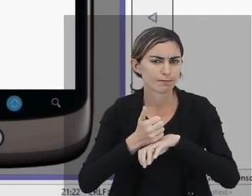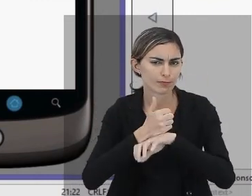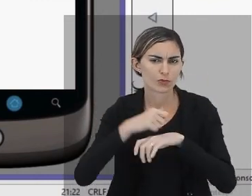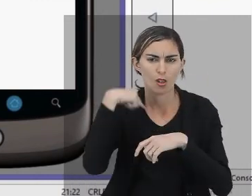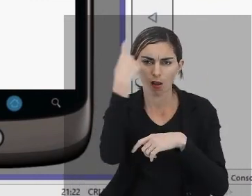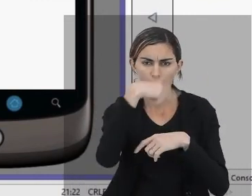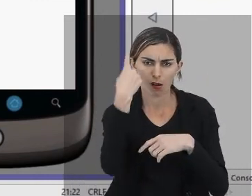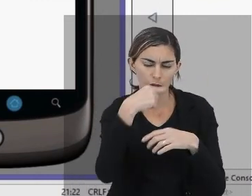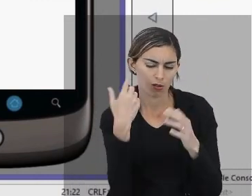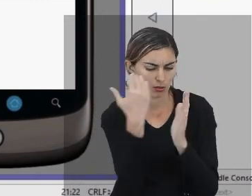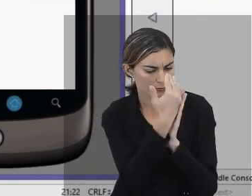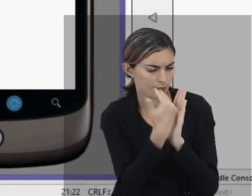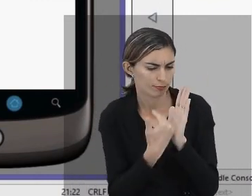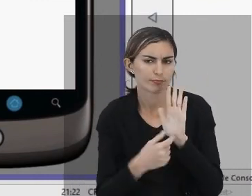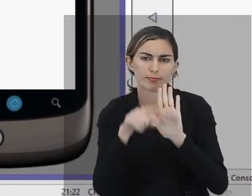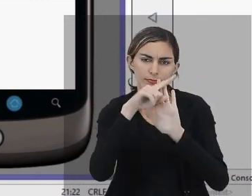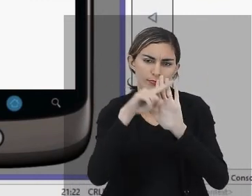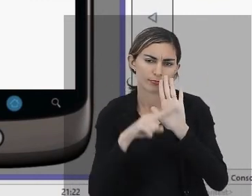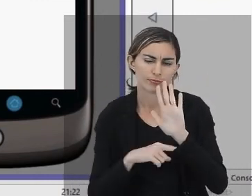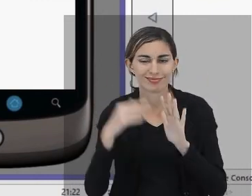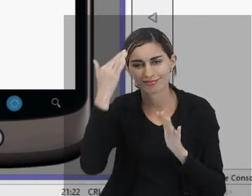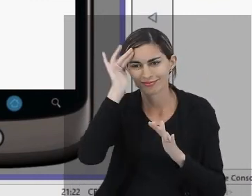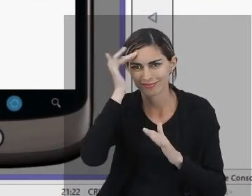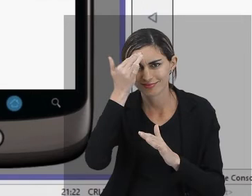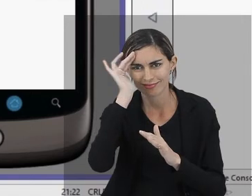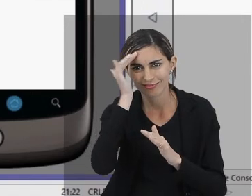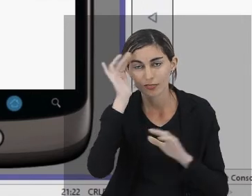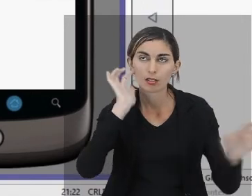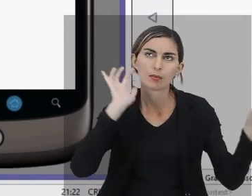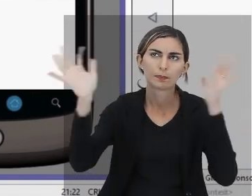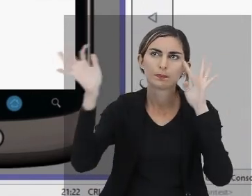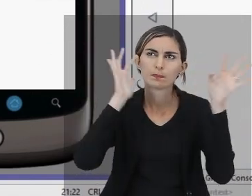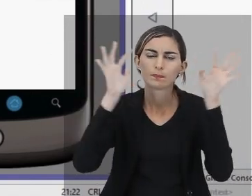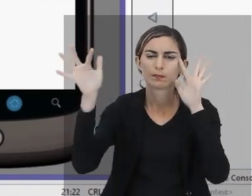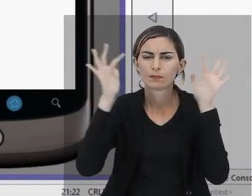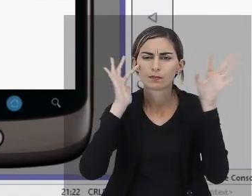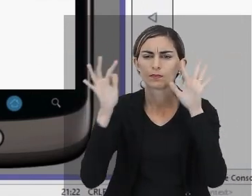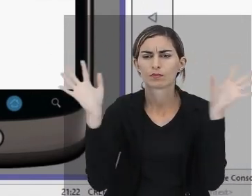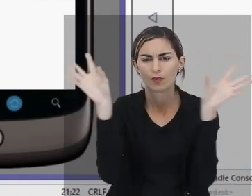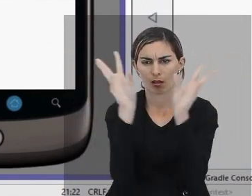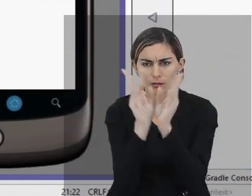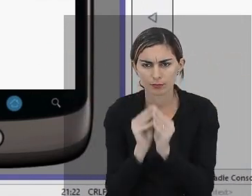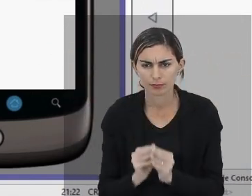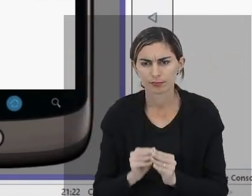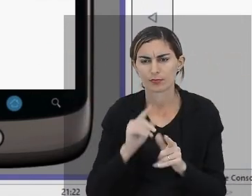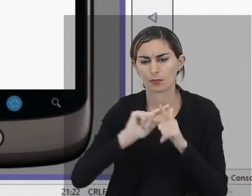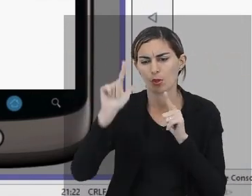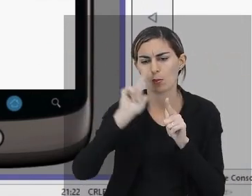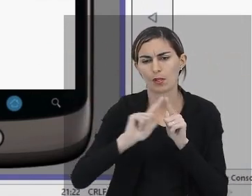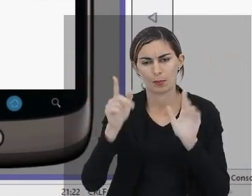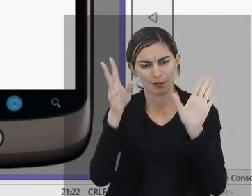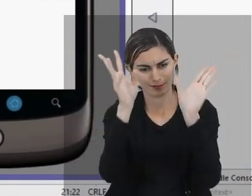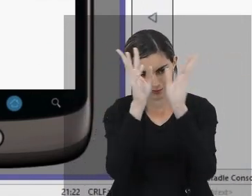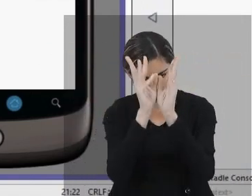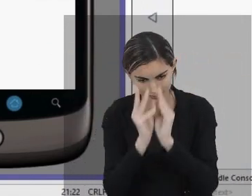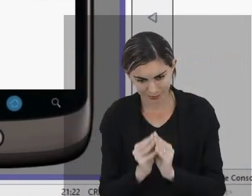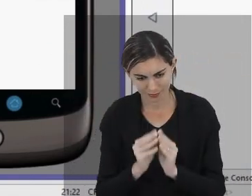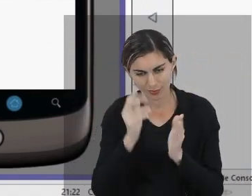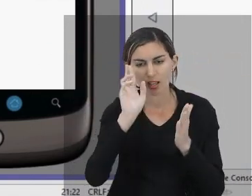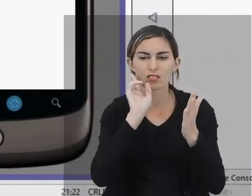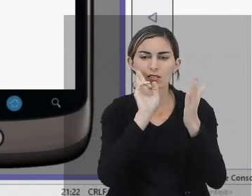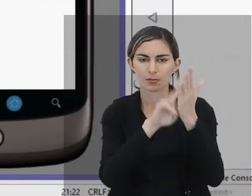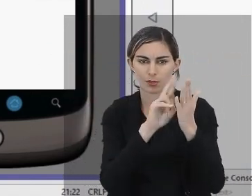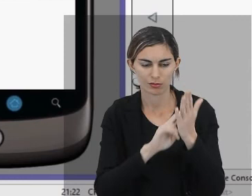de horas de programação para entender e poder raciocinar a resolução de problemas